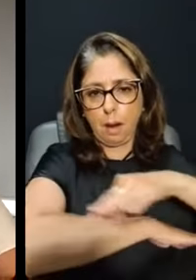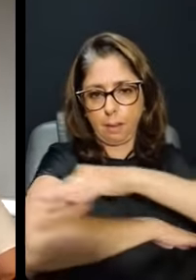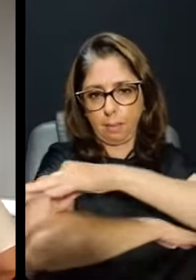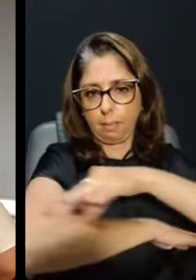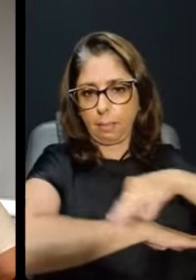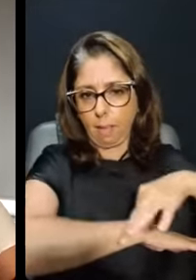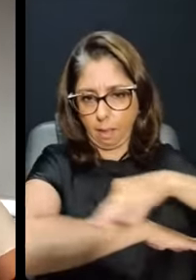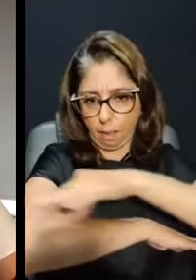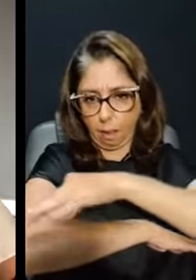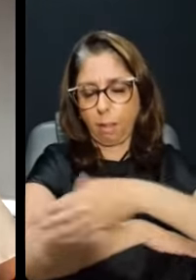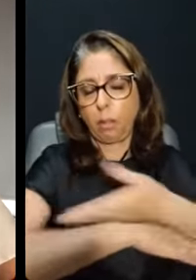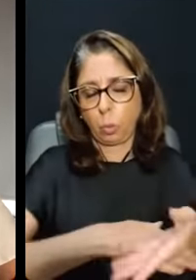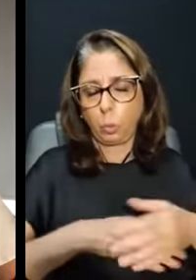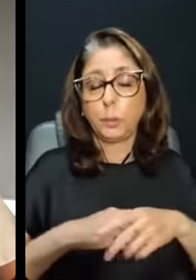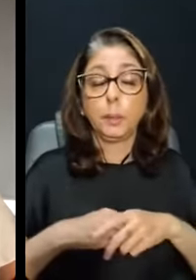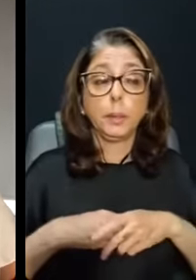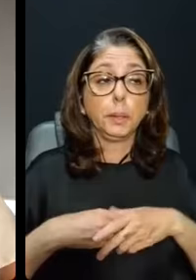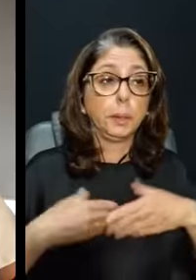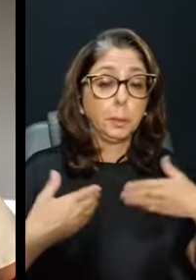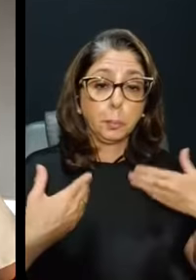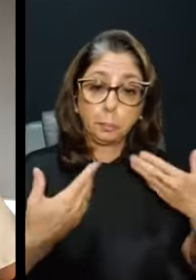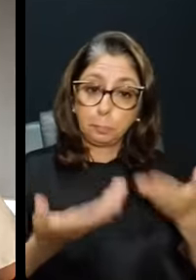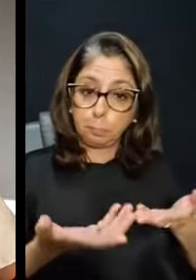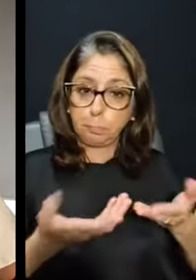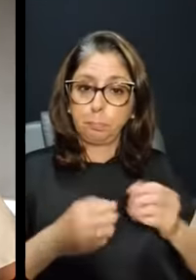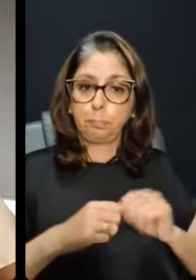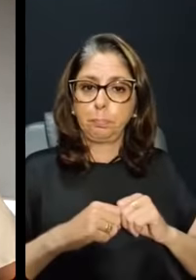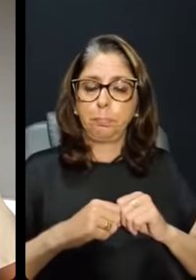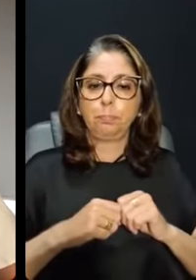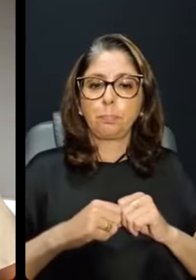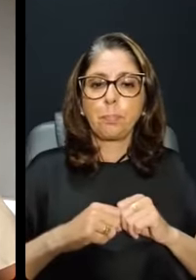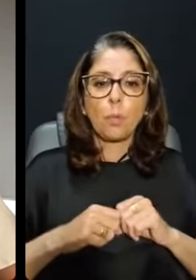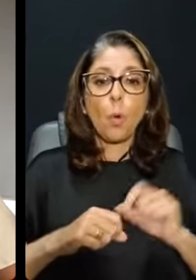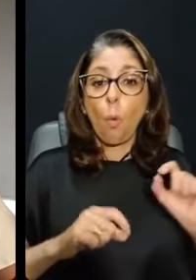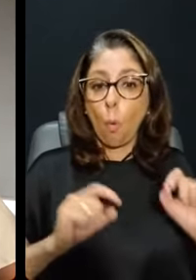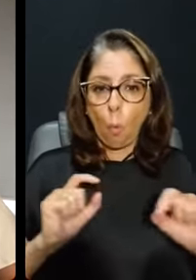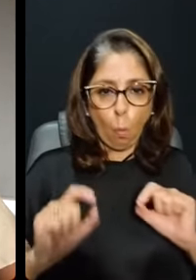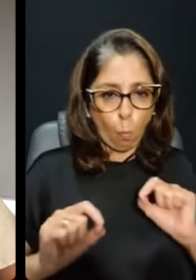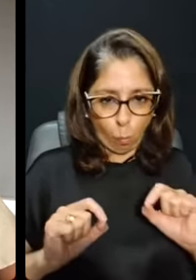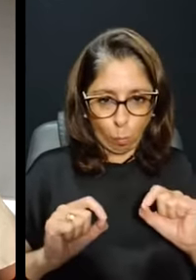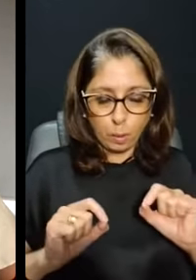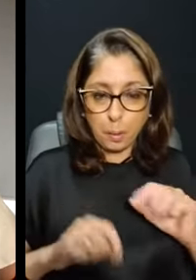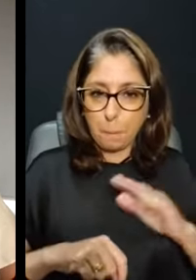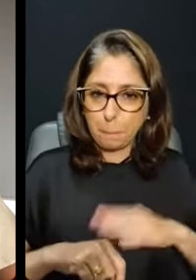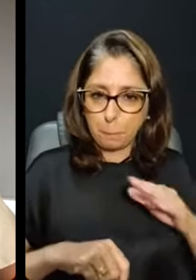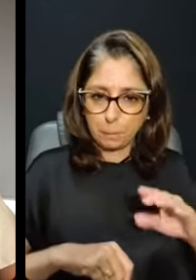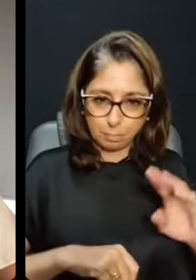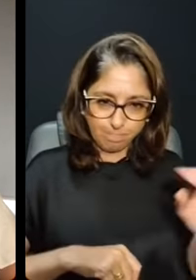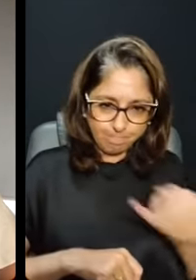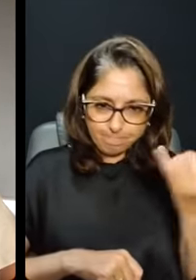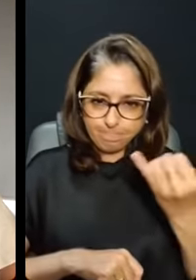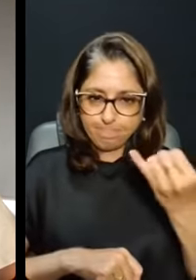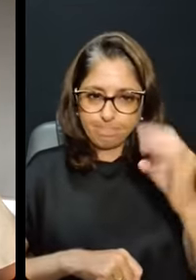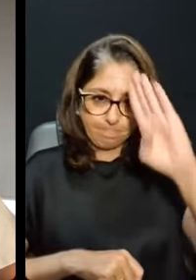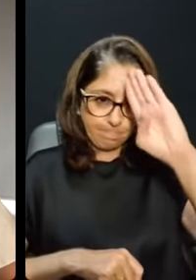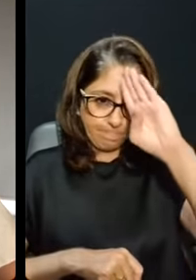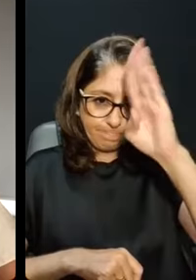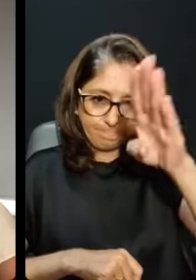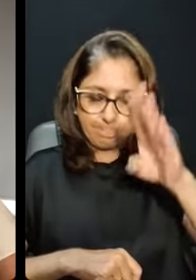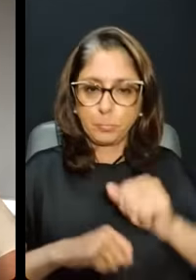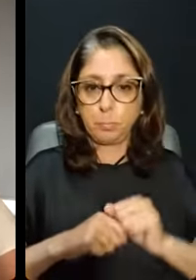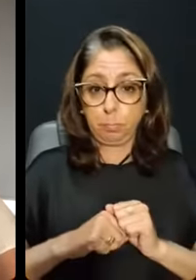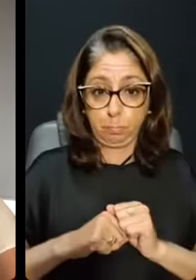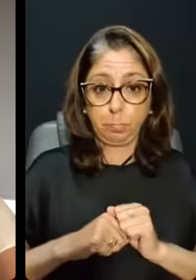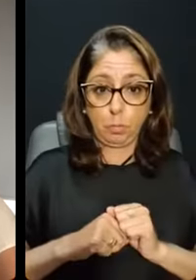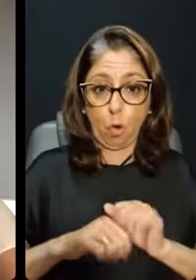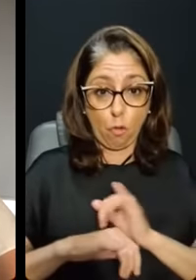outras normativas de outras áreas, mas apesar de um ponto que eu queria ressaltar aqui é que muito